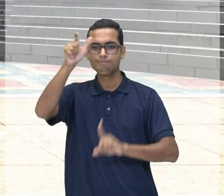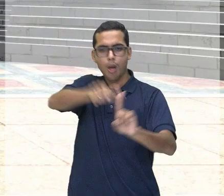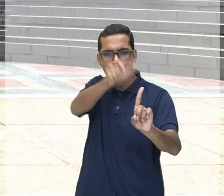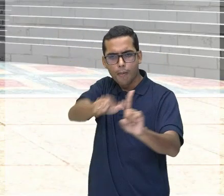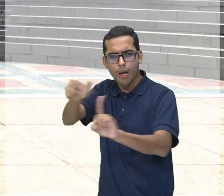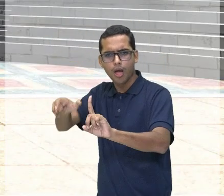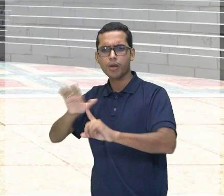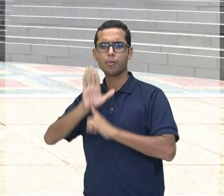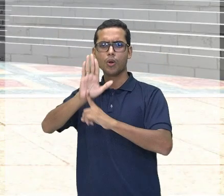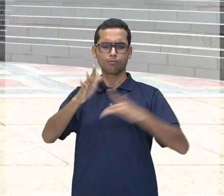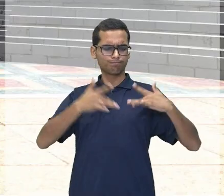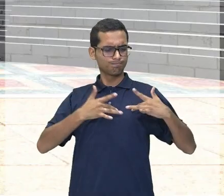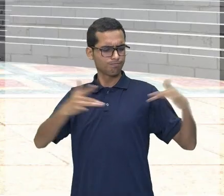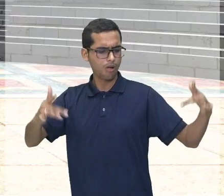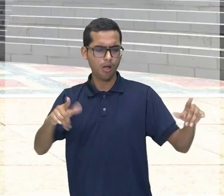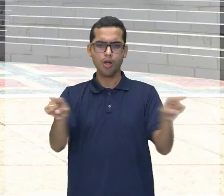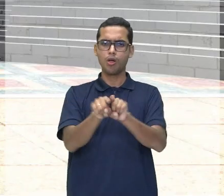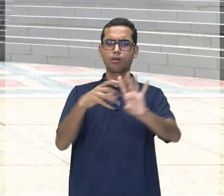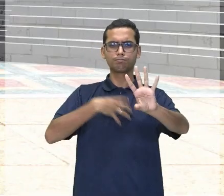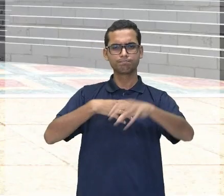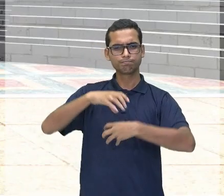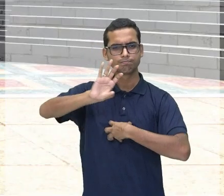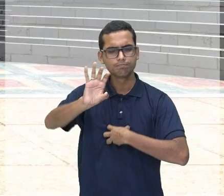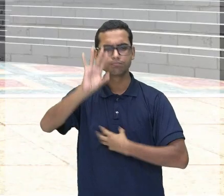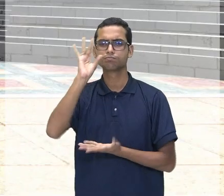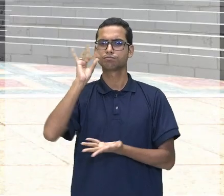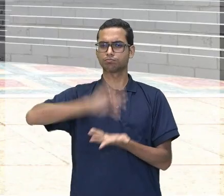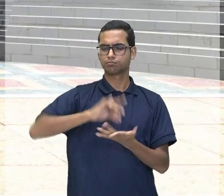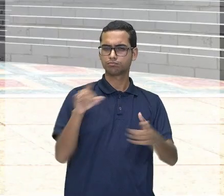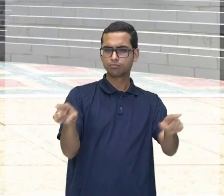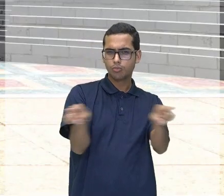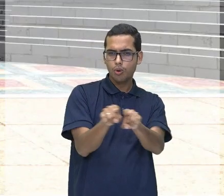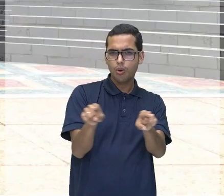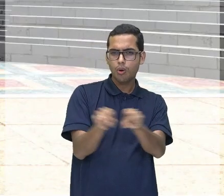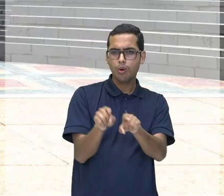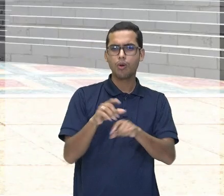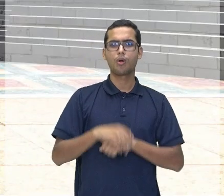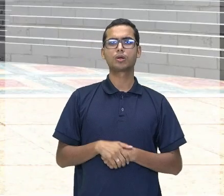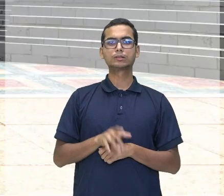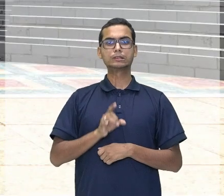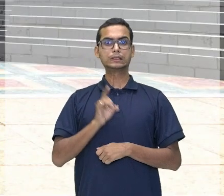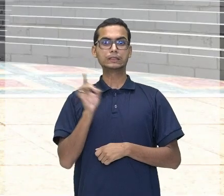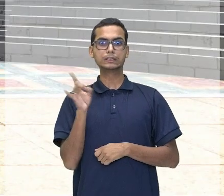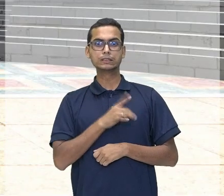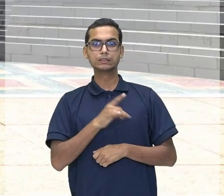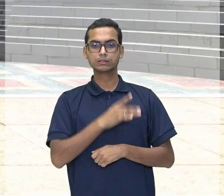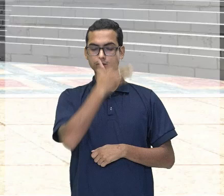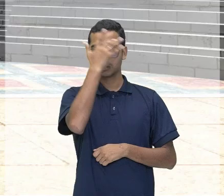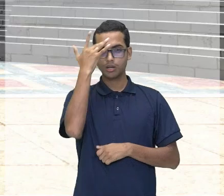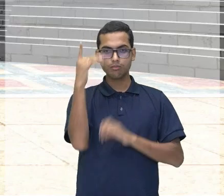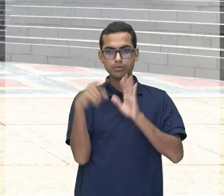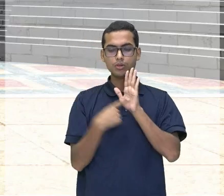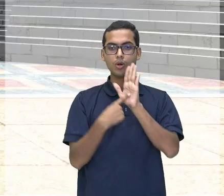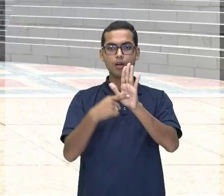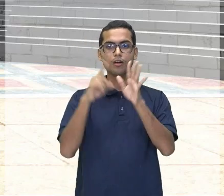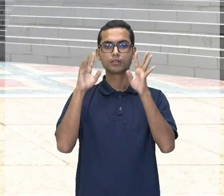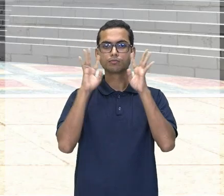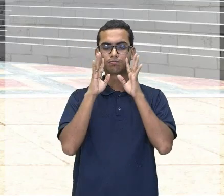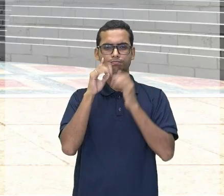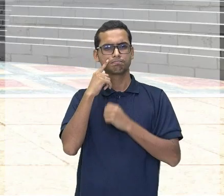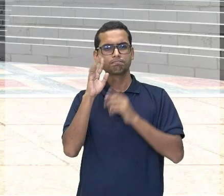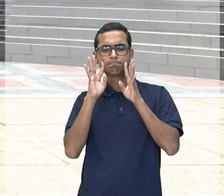compaixão, a piedade e o temor dos espectadores, né? Então, a tragédia ela tem essa função, tá? É despertar